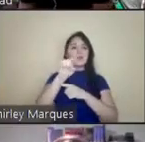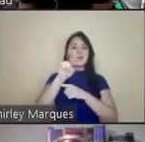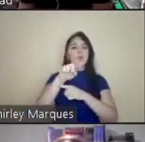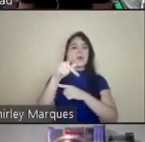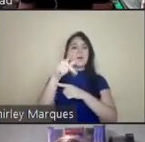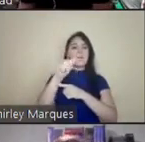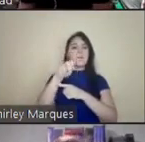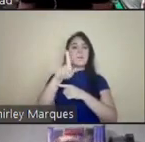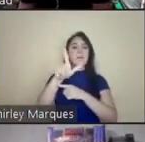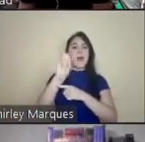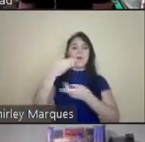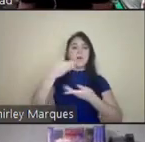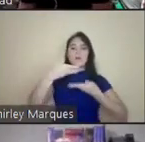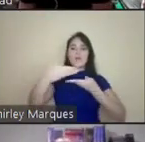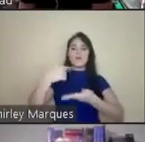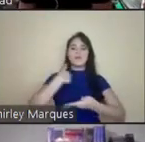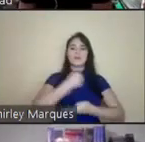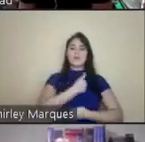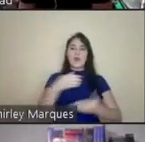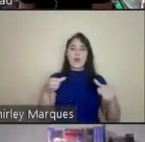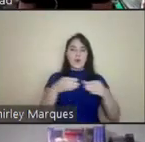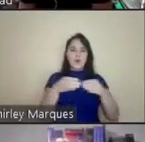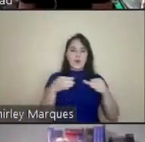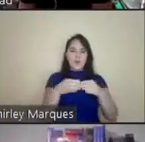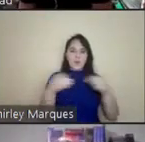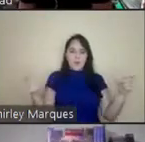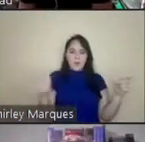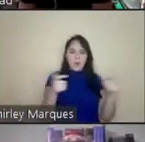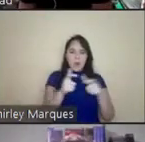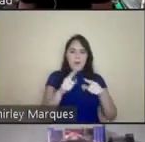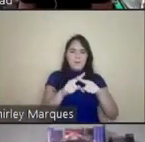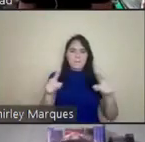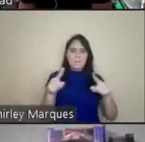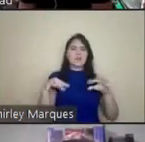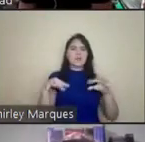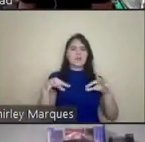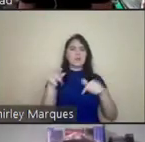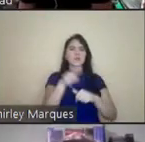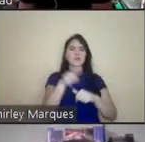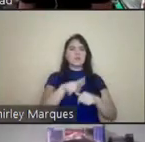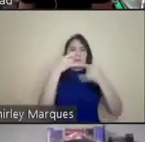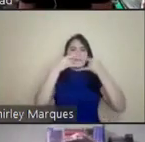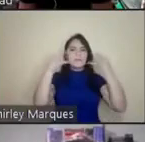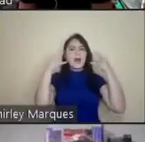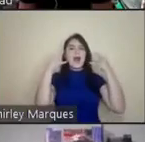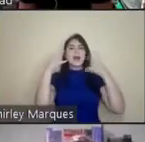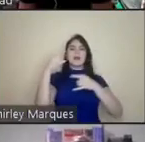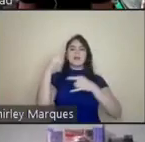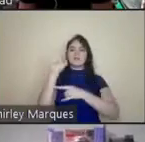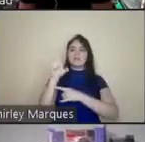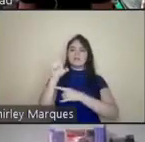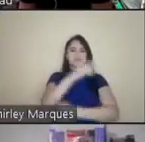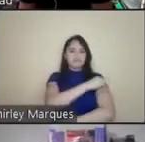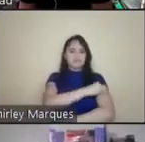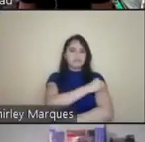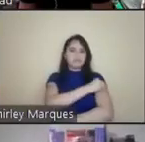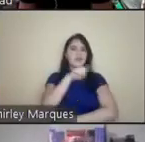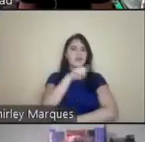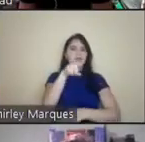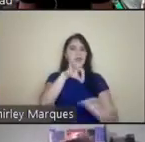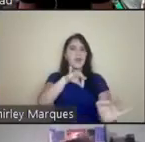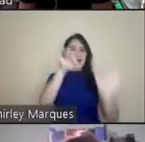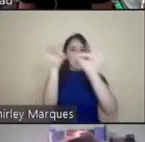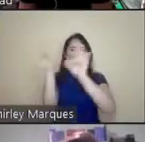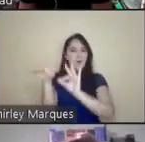aqui, numa equipe bem reduzida, mas todo mundo com sua máscara, todo mundo com seu álcool em gel. E você que está nos acompanhando, fica